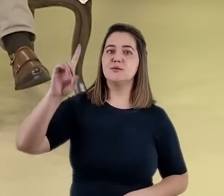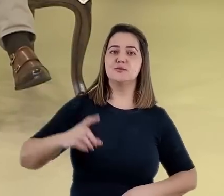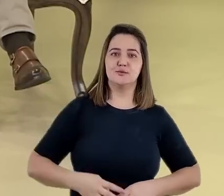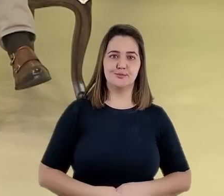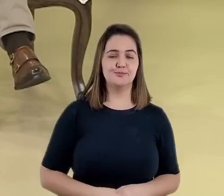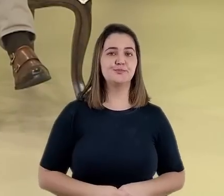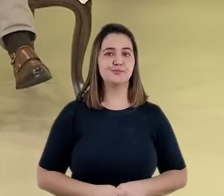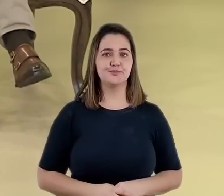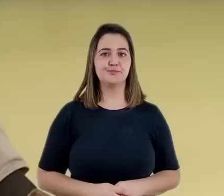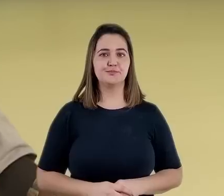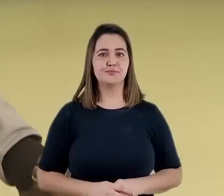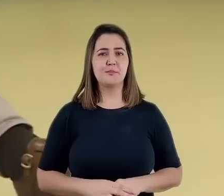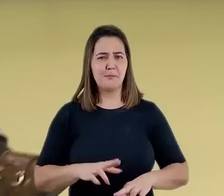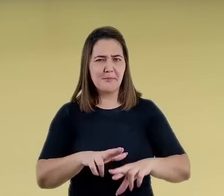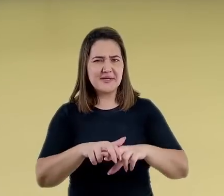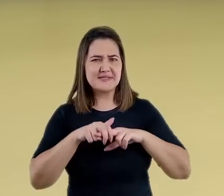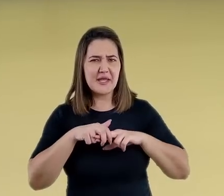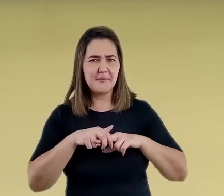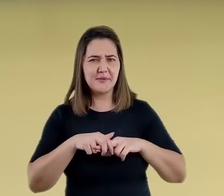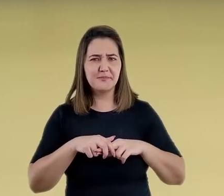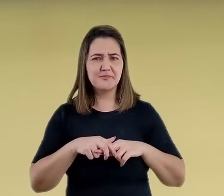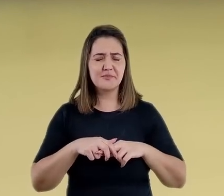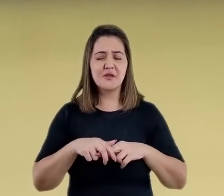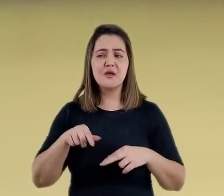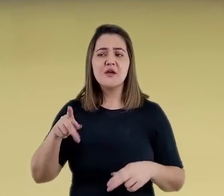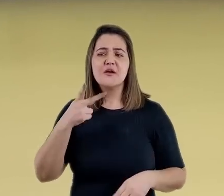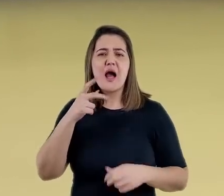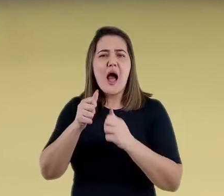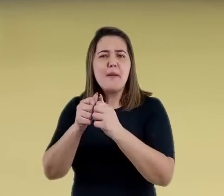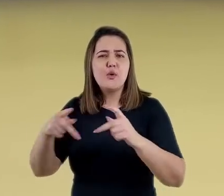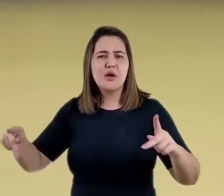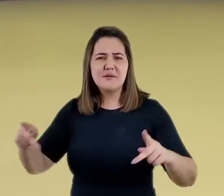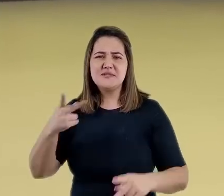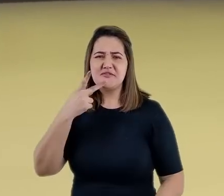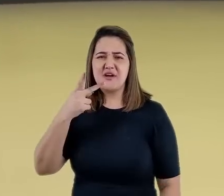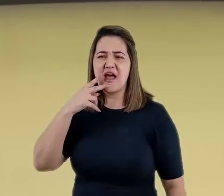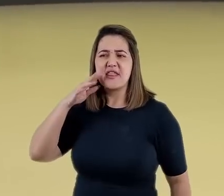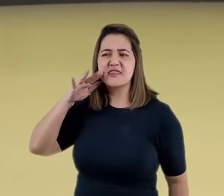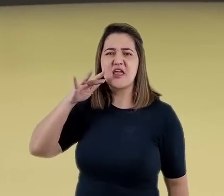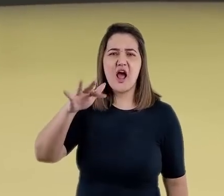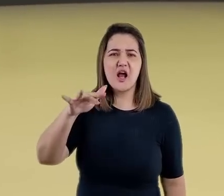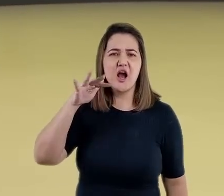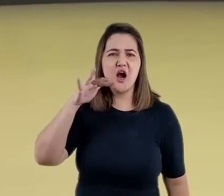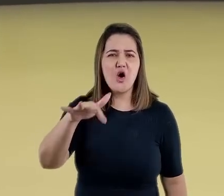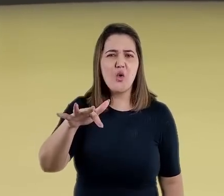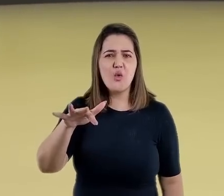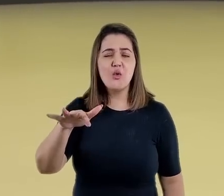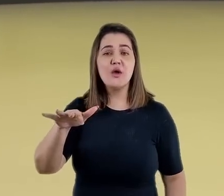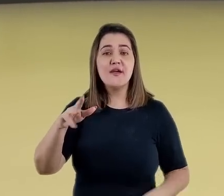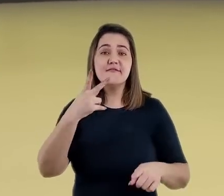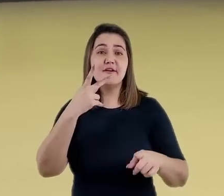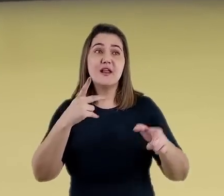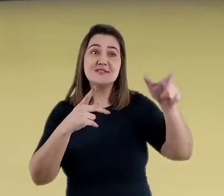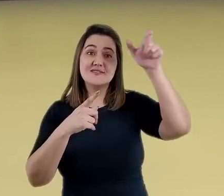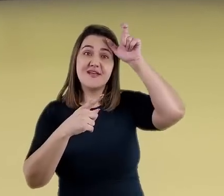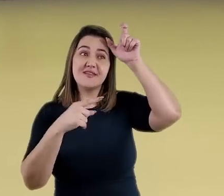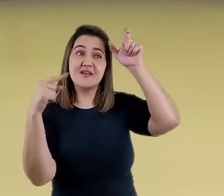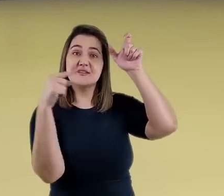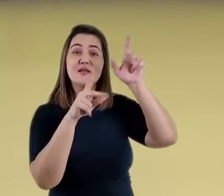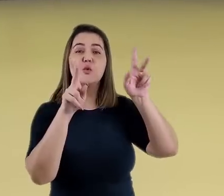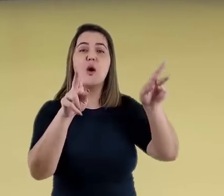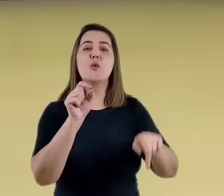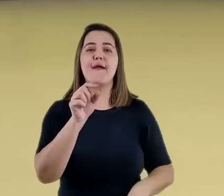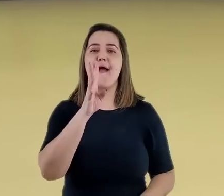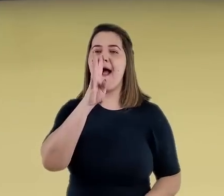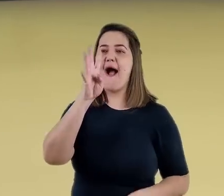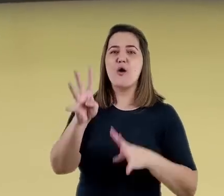forte. Perceba que o título apocalíptico do dragão é o acusador de nossos irmãos, Apocalipse